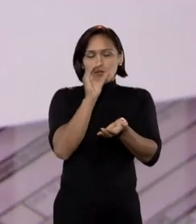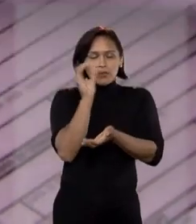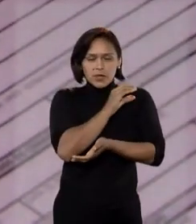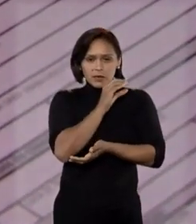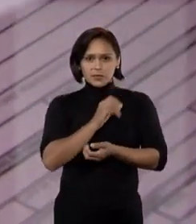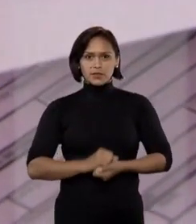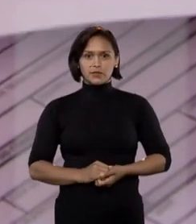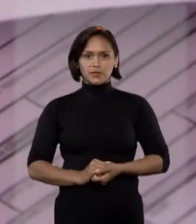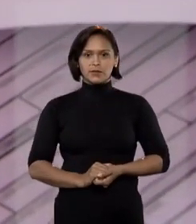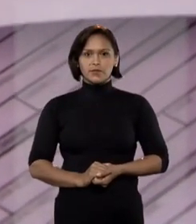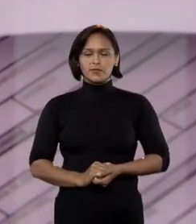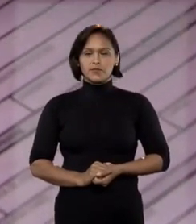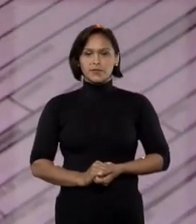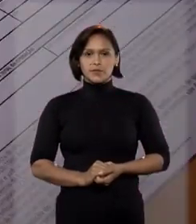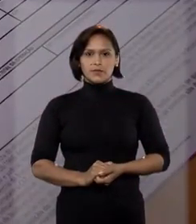automatizada.